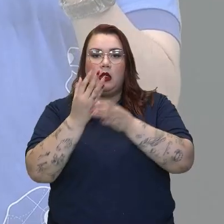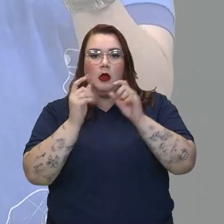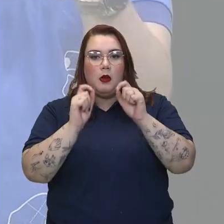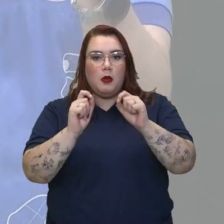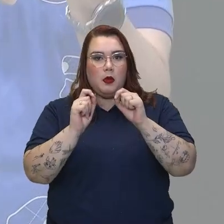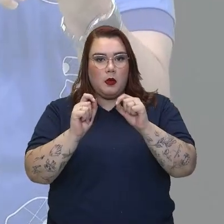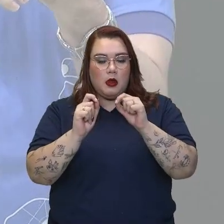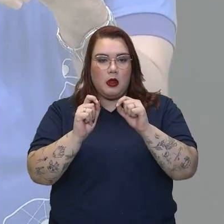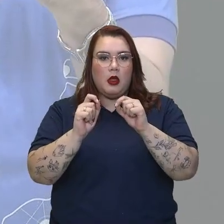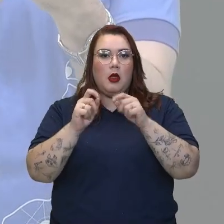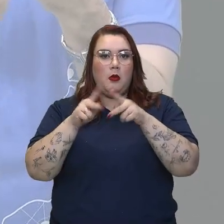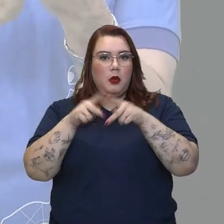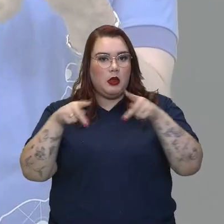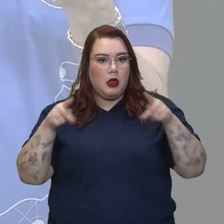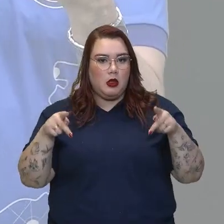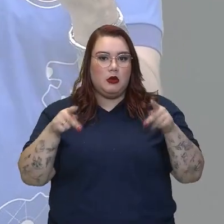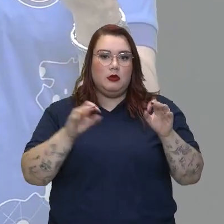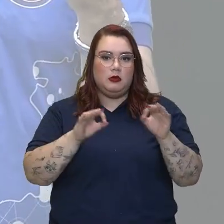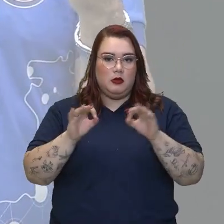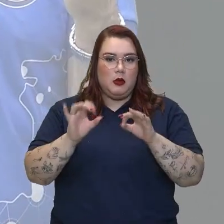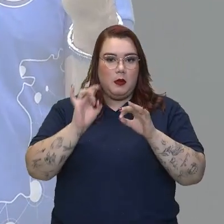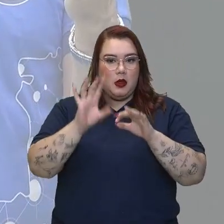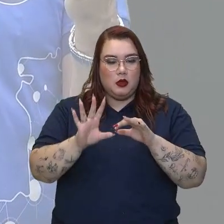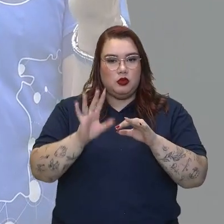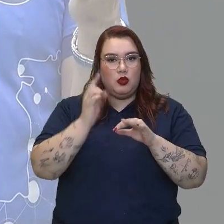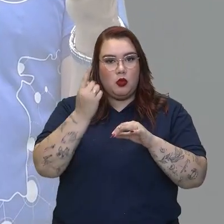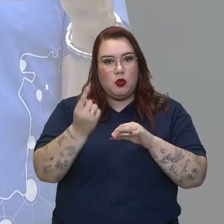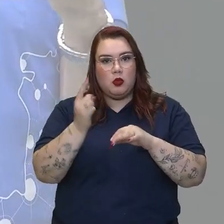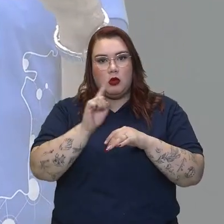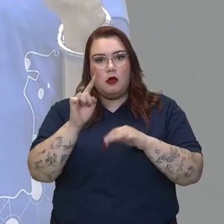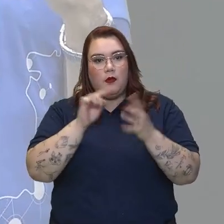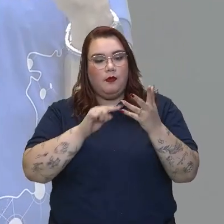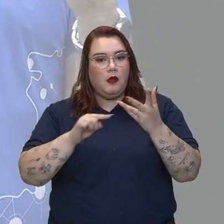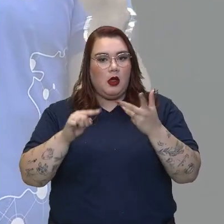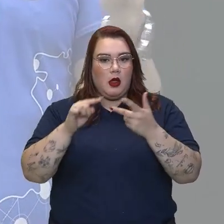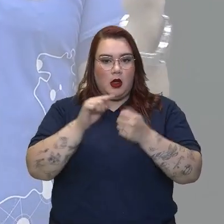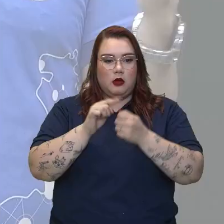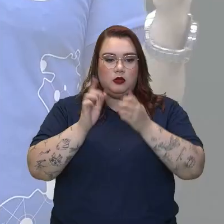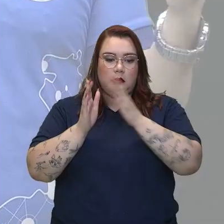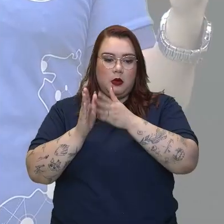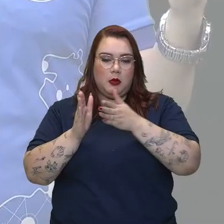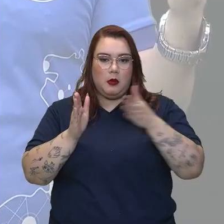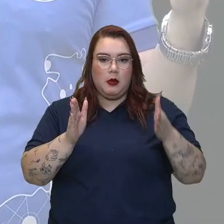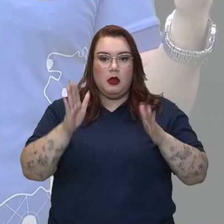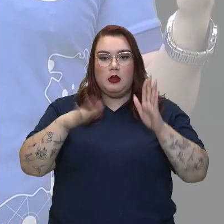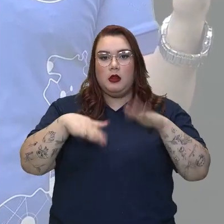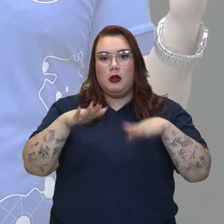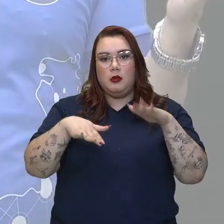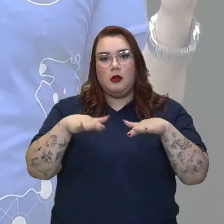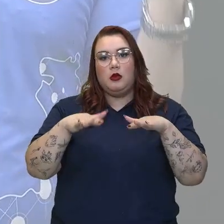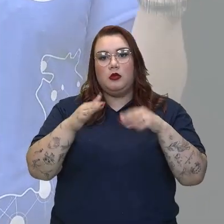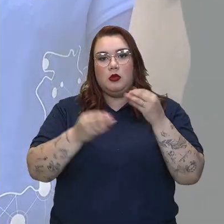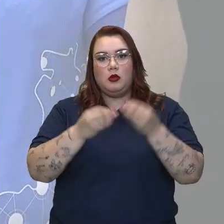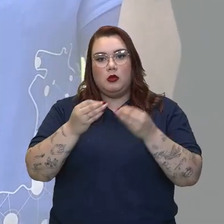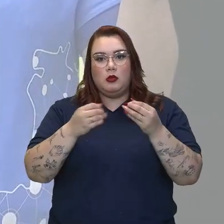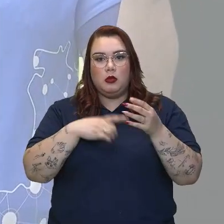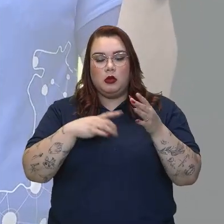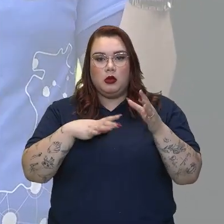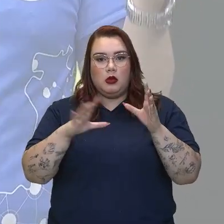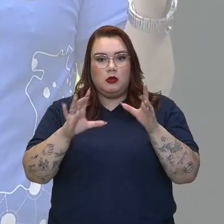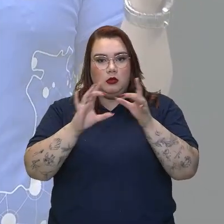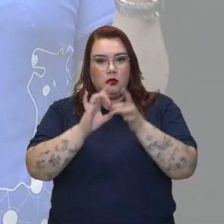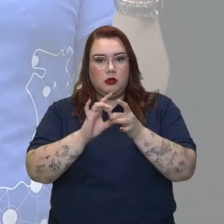são 2 aminoácidos, são vários aminoácidos em sequência. E dependendo da forma que eles se ligam, nós temos